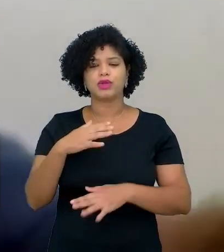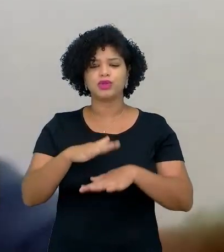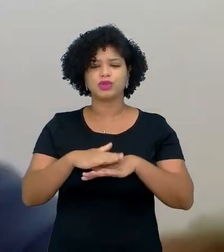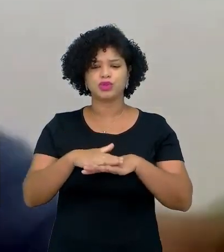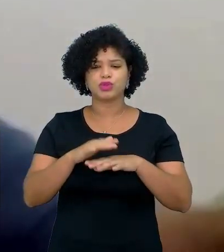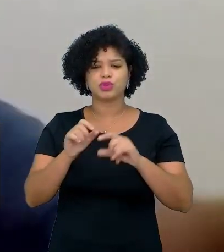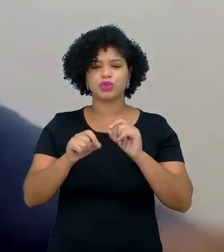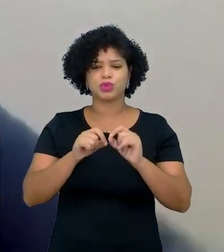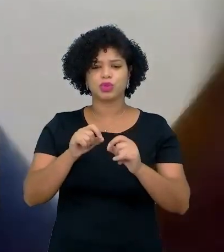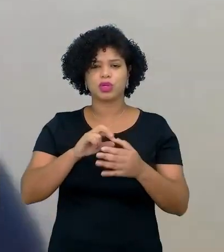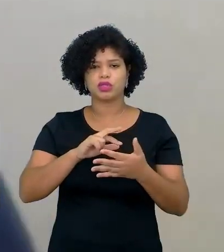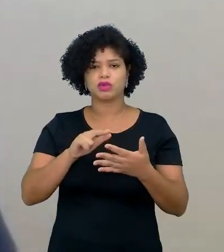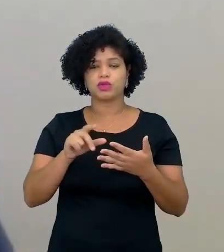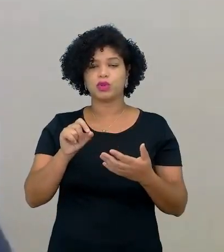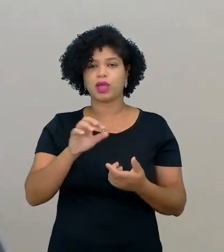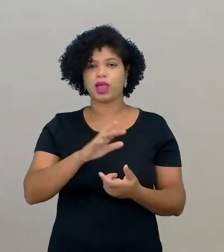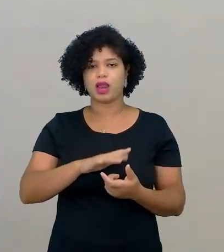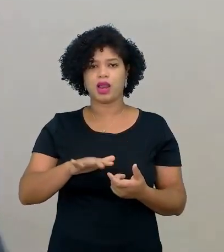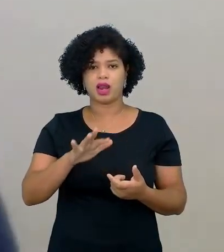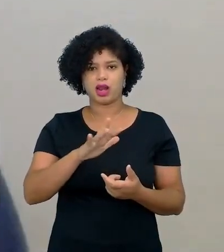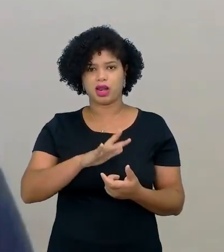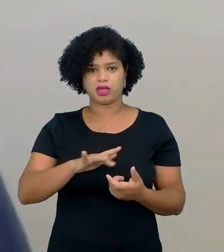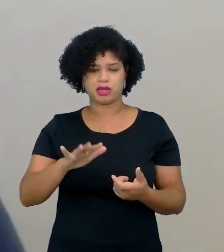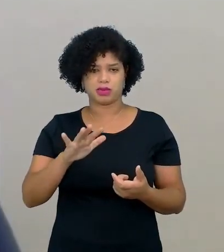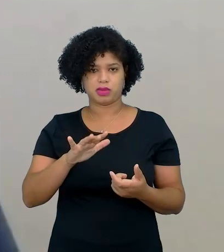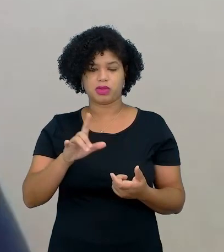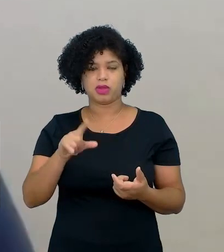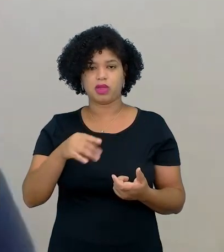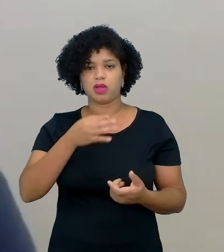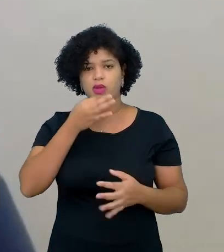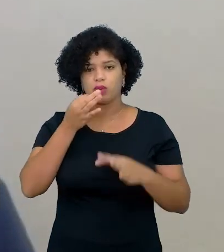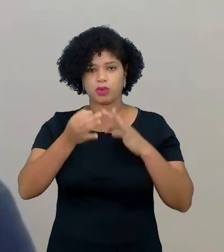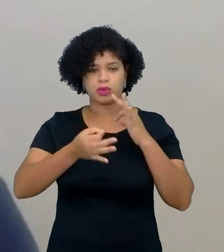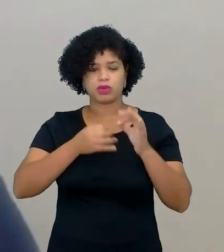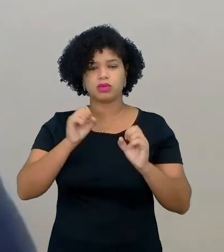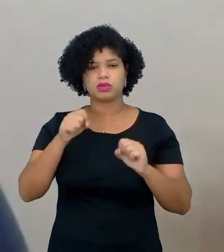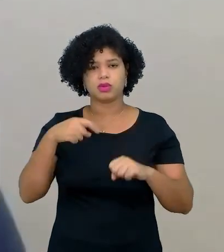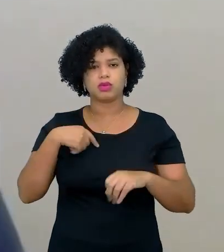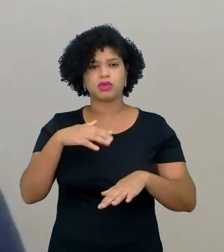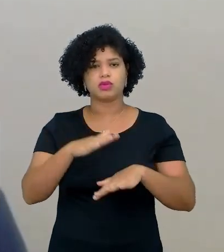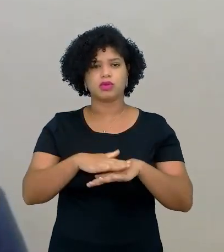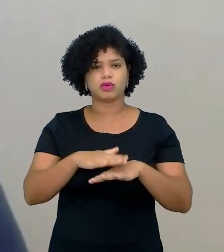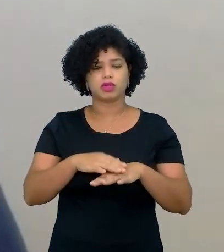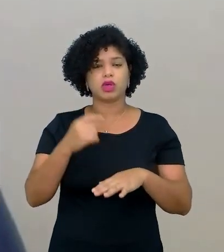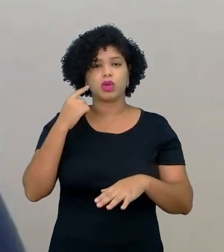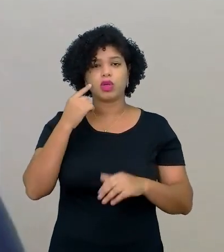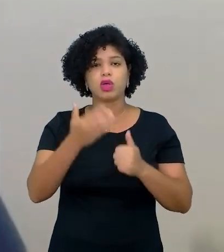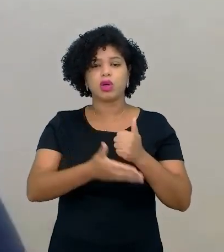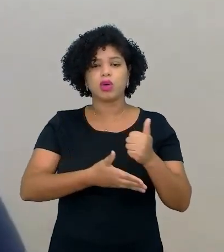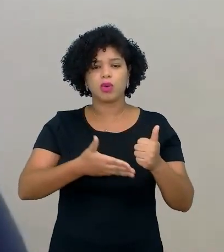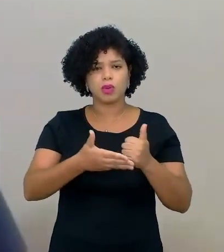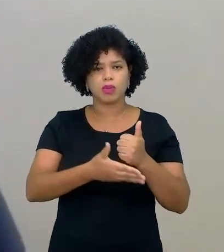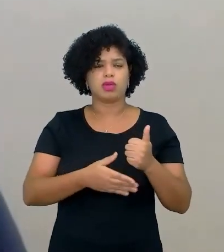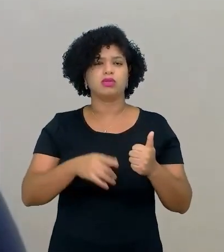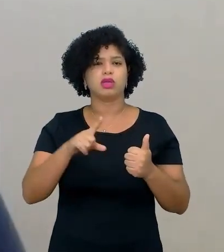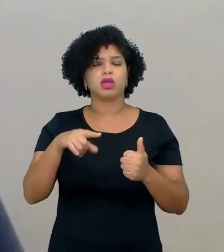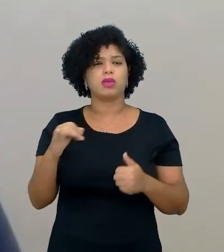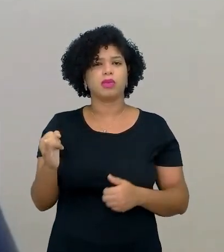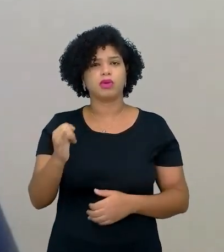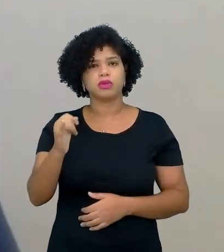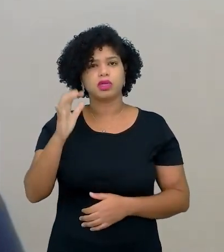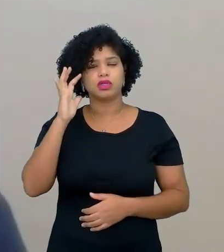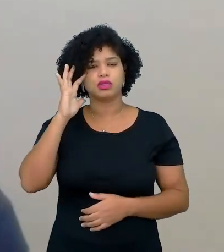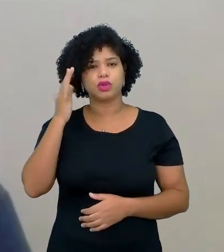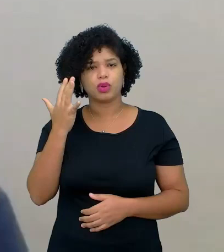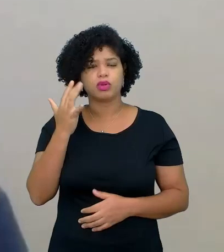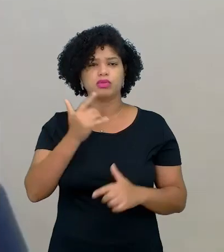que é muito importante esse letramento. Então, é um bom argumento para a gente poder trabalhar com os nossos princípios, a importância da resolução de